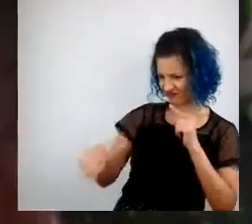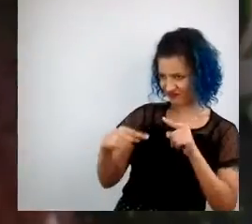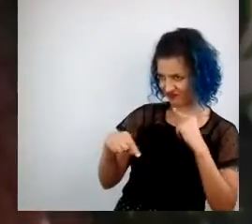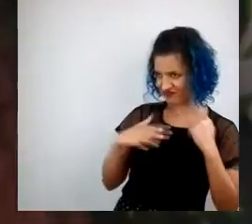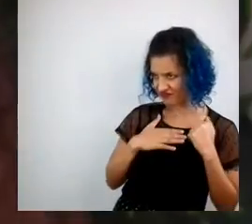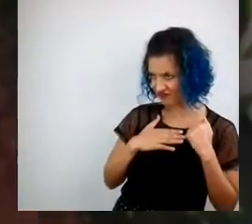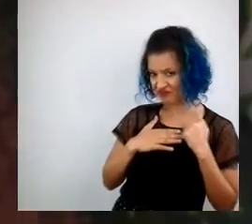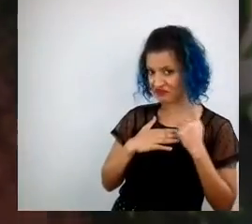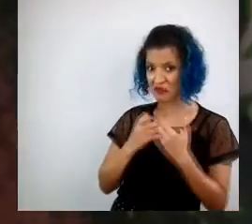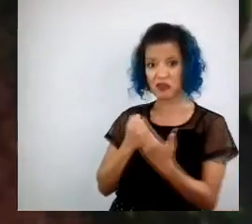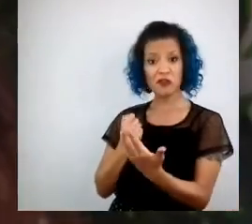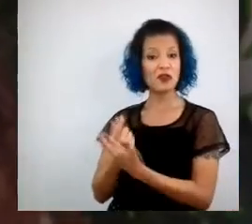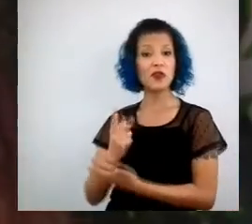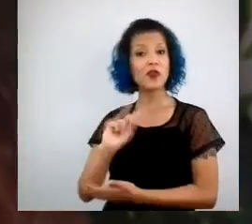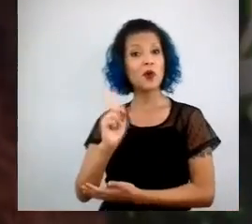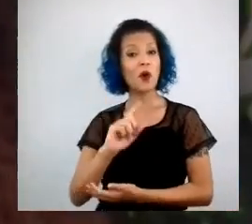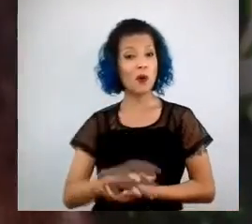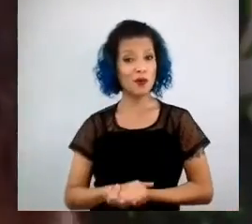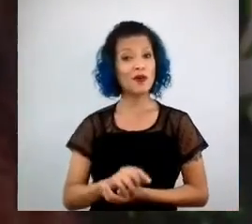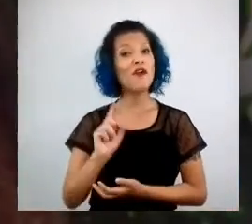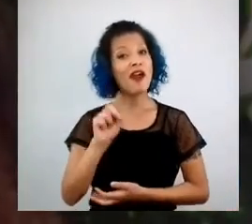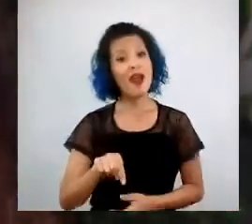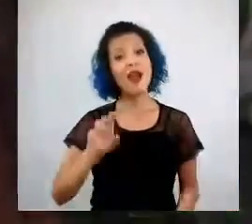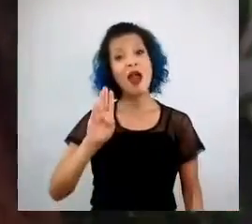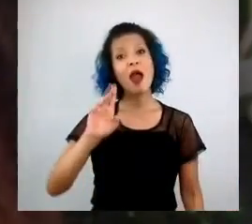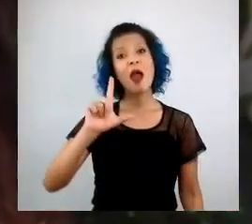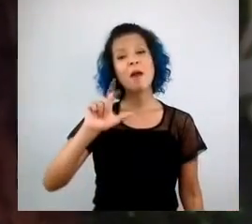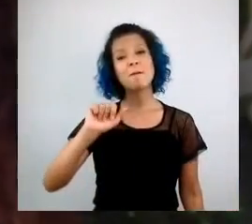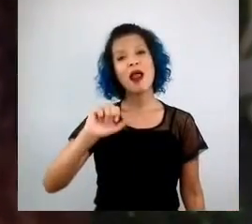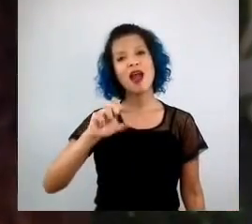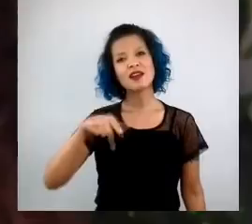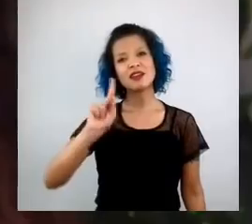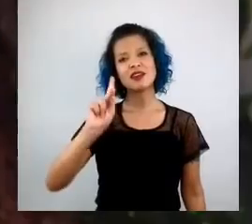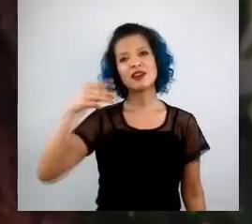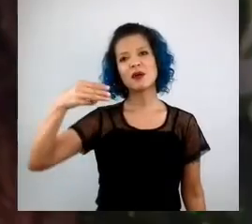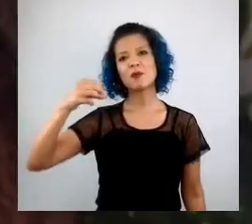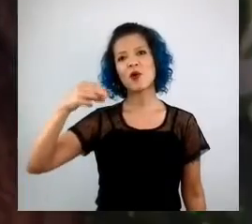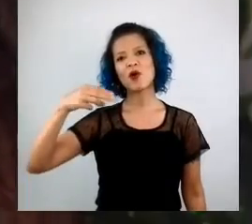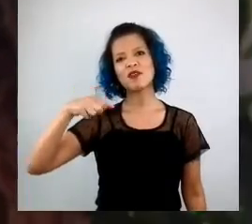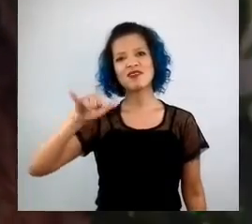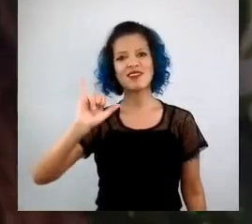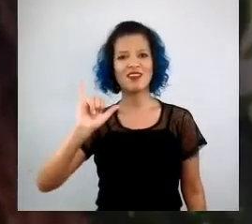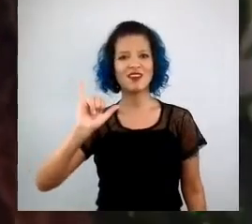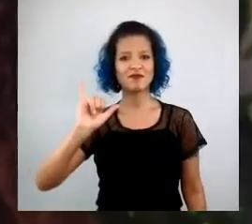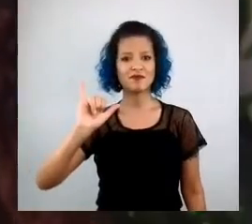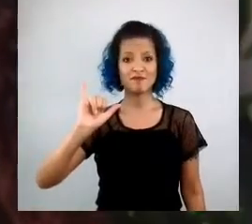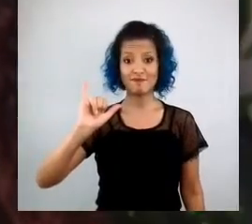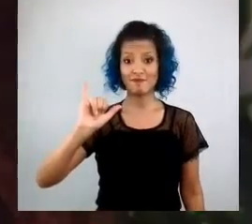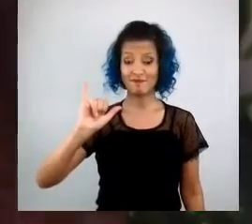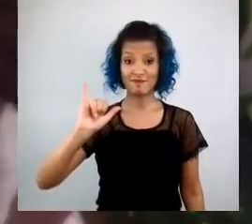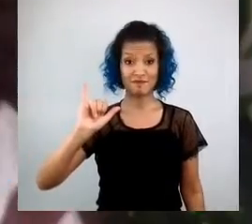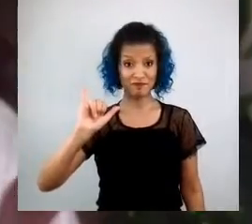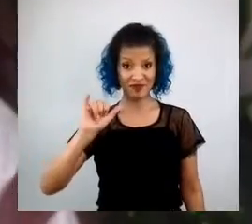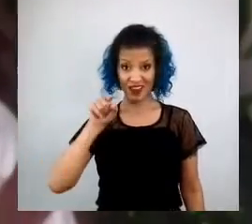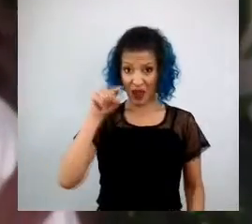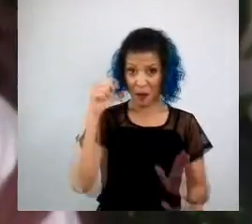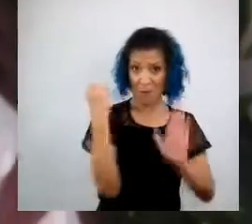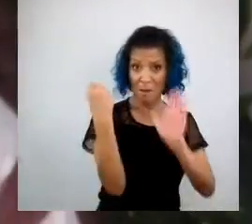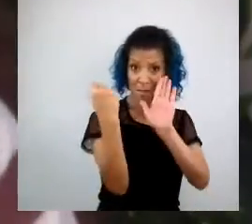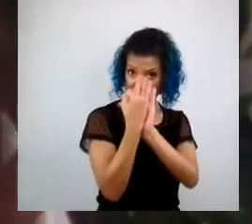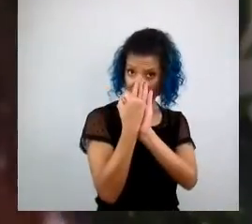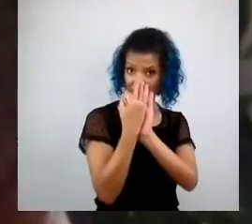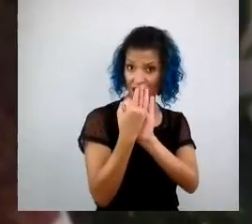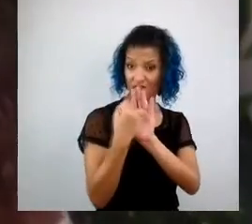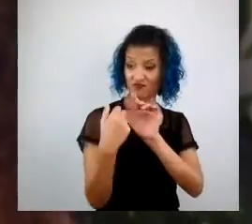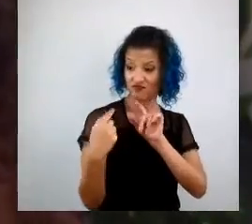money. Né? Se eu não posso me sentir representado através daquela marca ou naquela empresa, eu vou